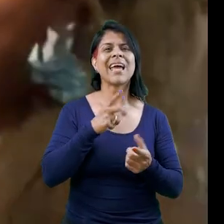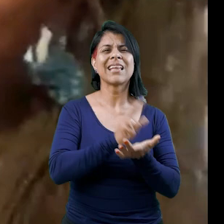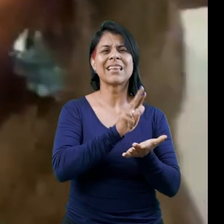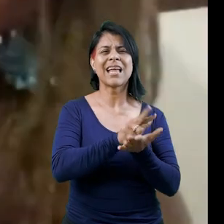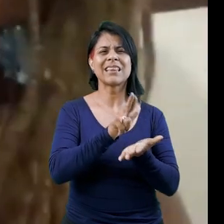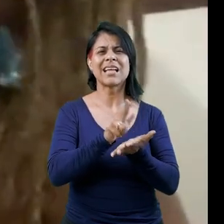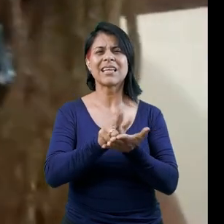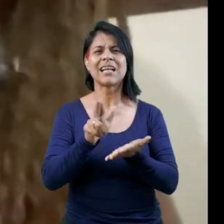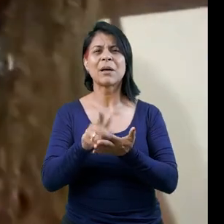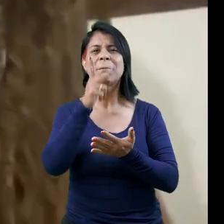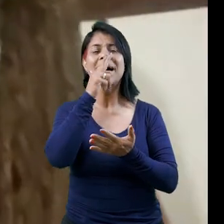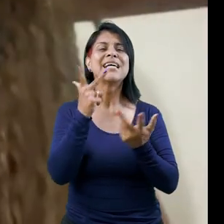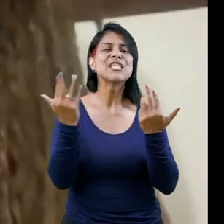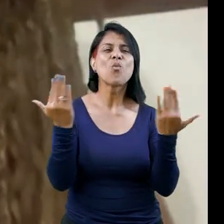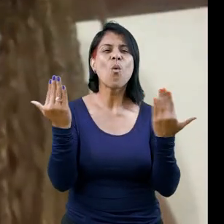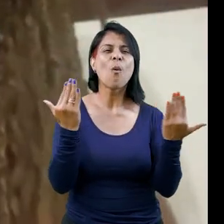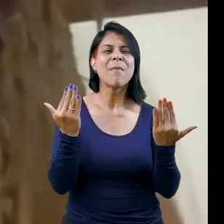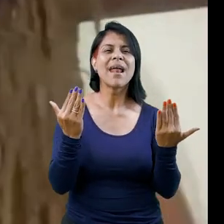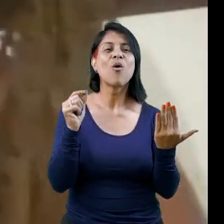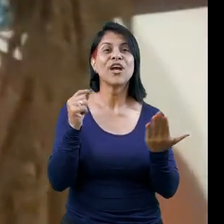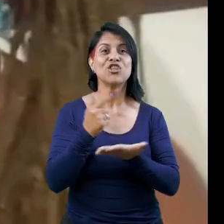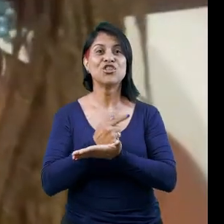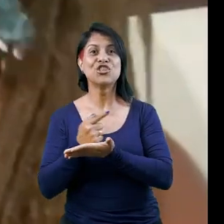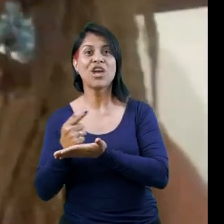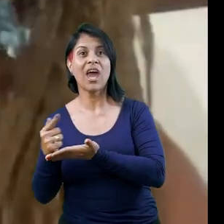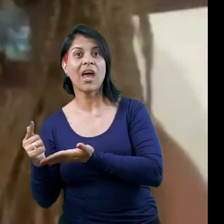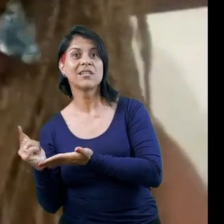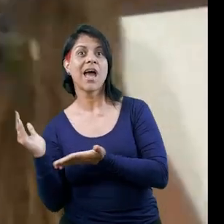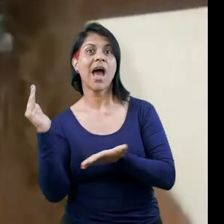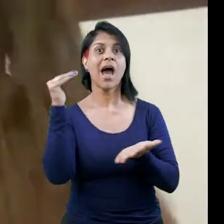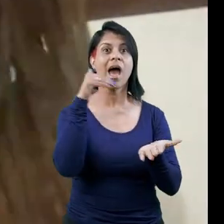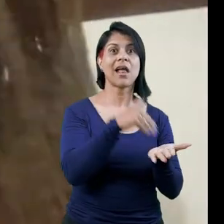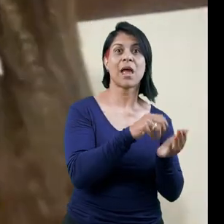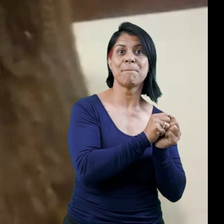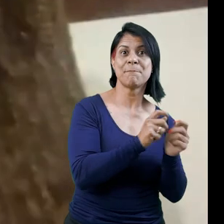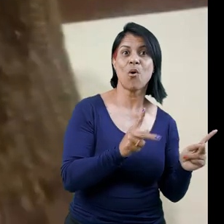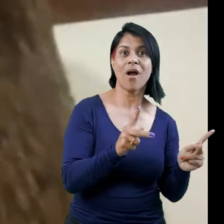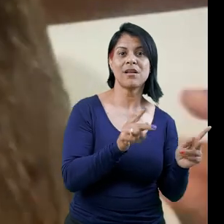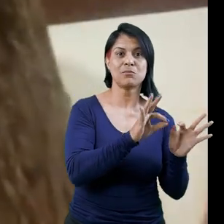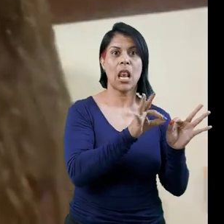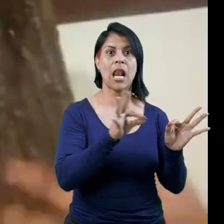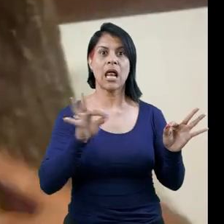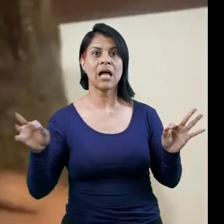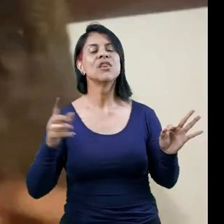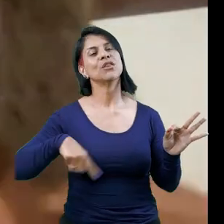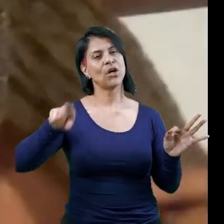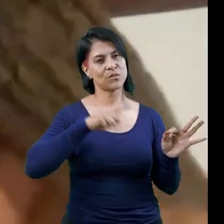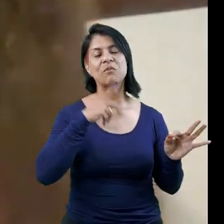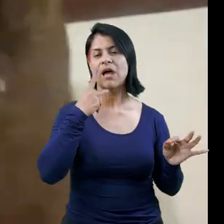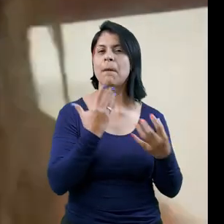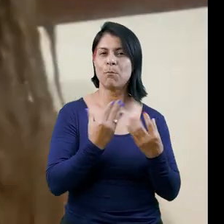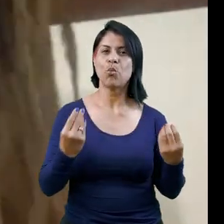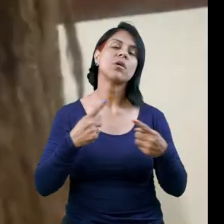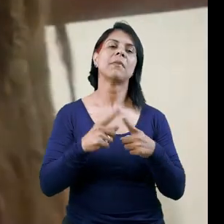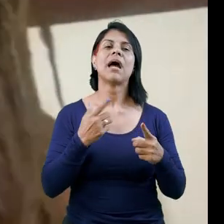gente ler, de Gênesis a Apocalipse, nessa noite. E somos muitas, então vamos tentar acelerar, porque a gente